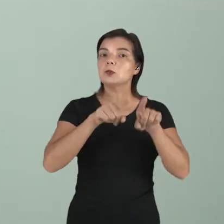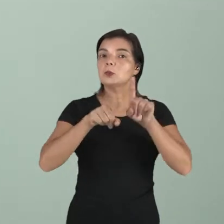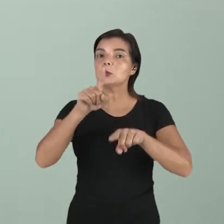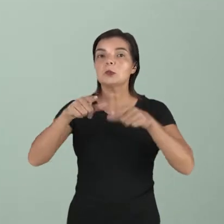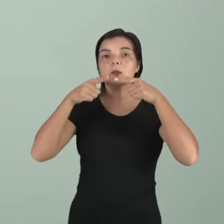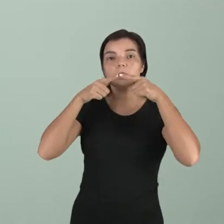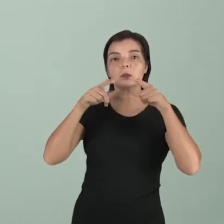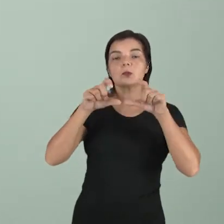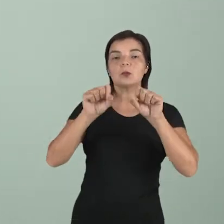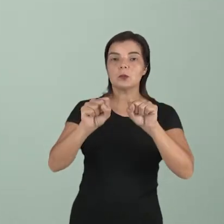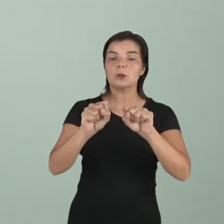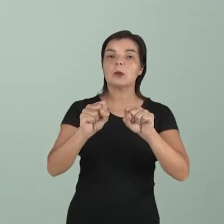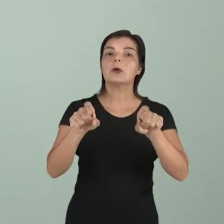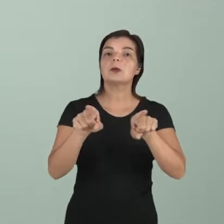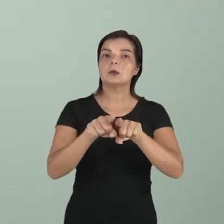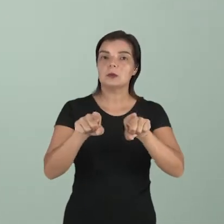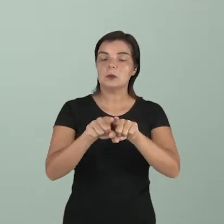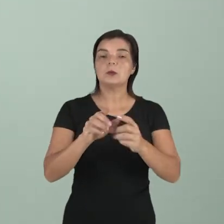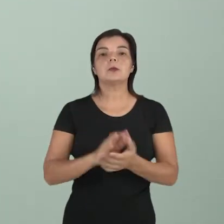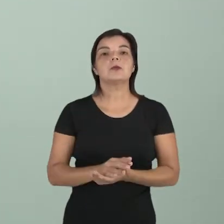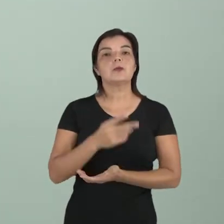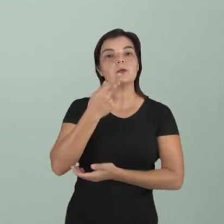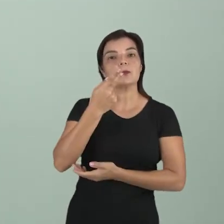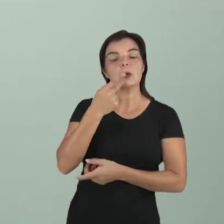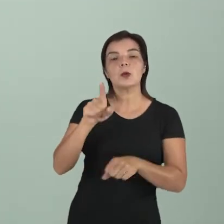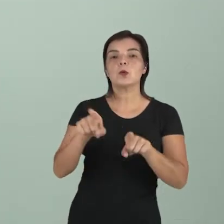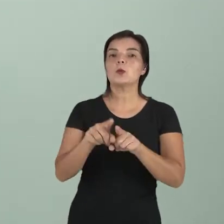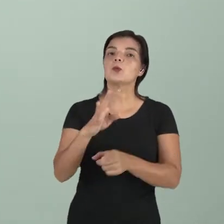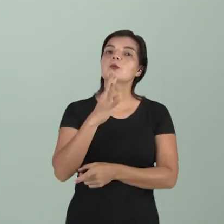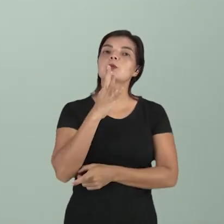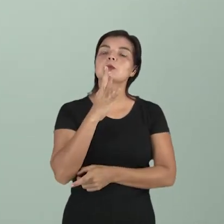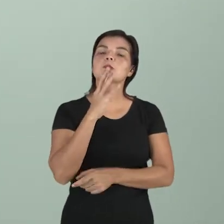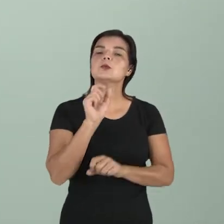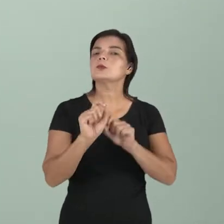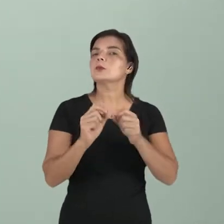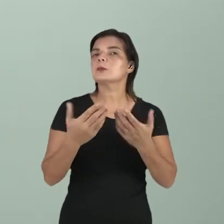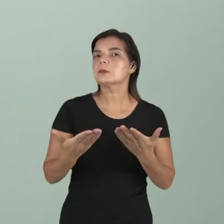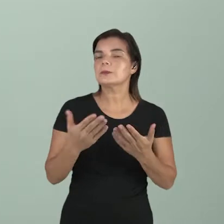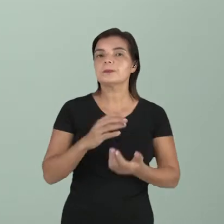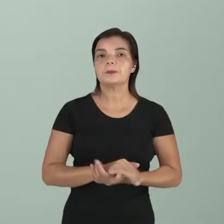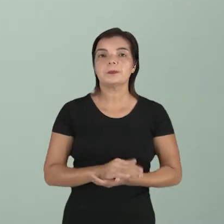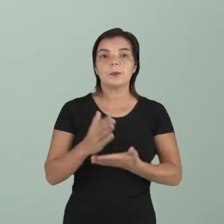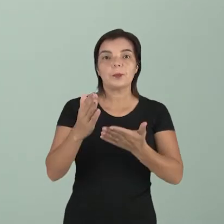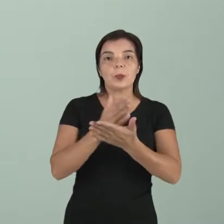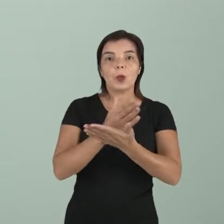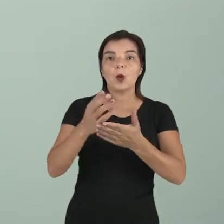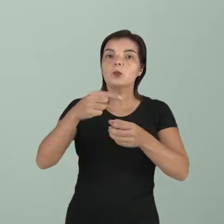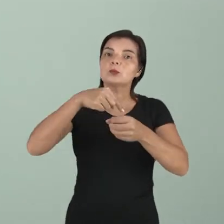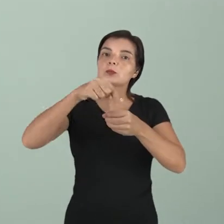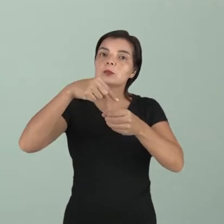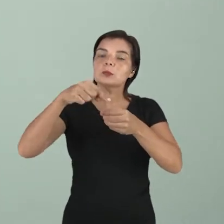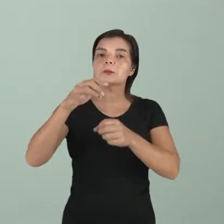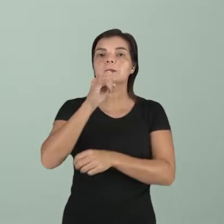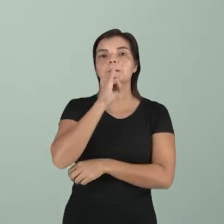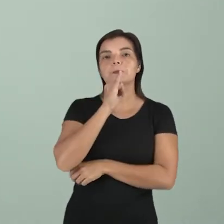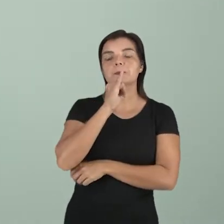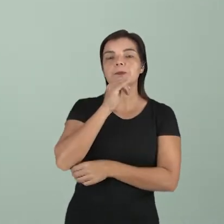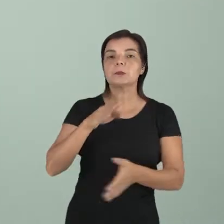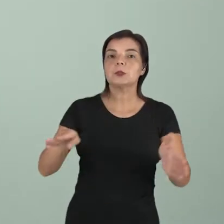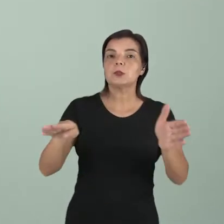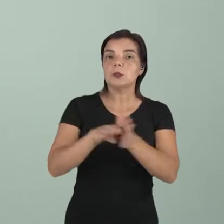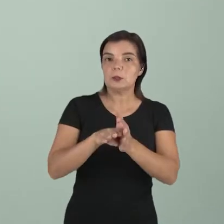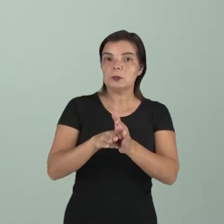abacaxi, feijó, o açaí. Então, a gente vai ter essa variedade, né, de festivais,